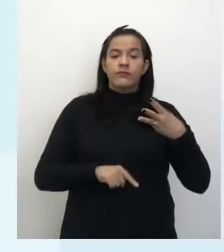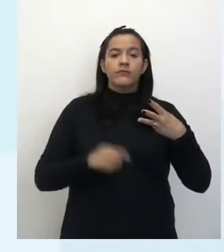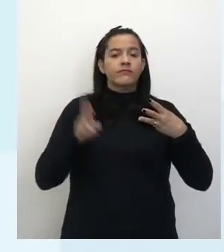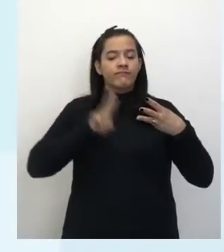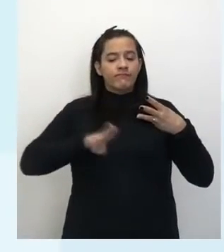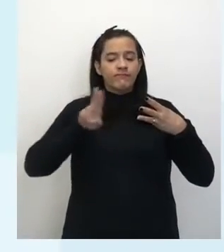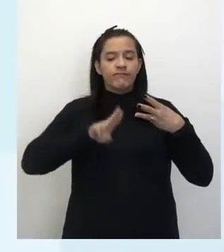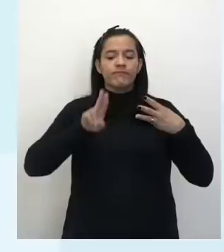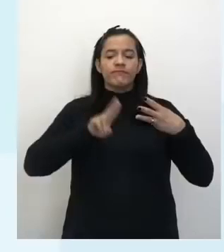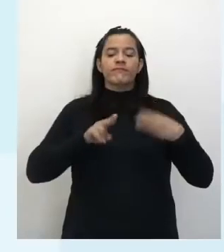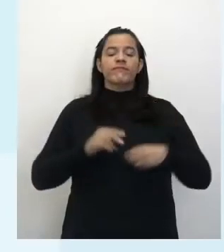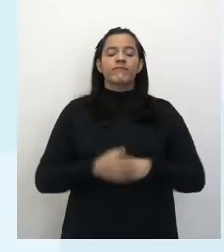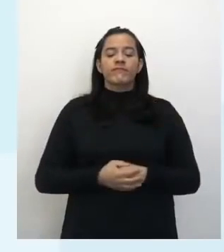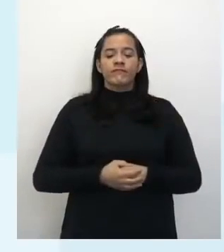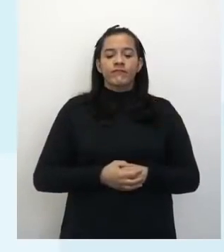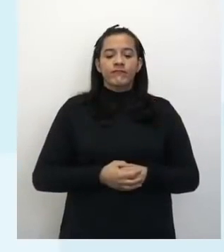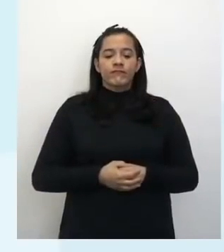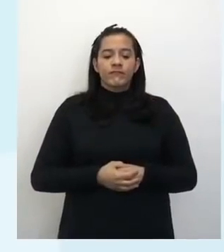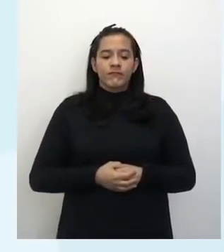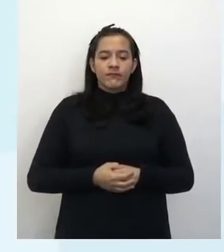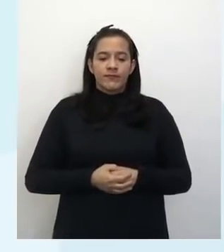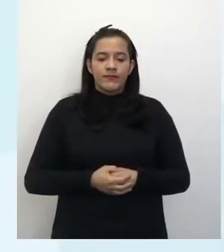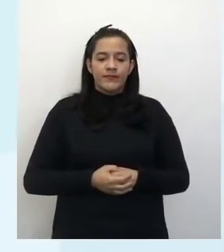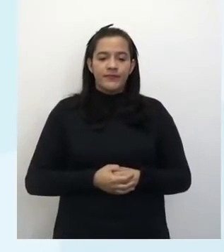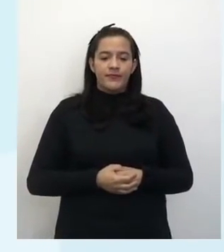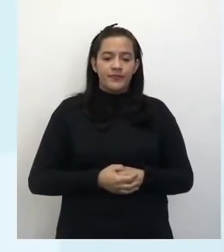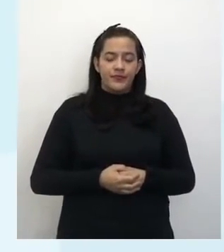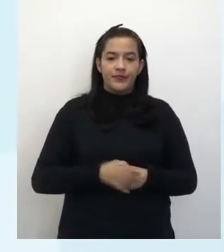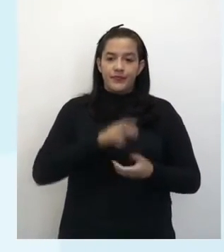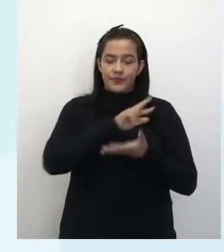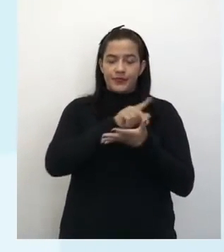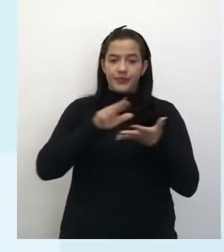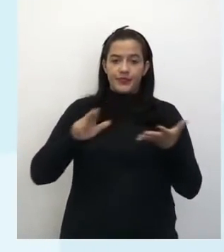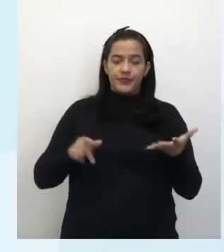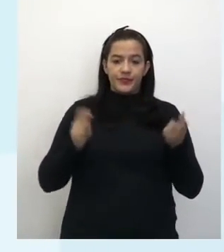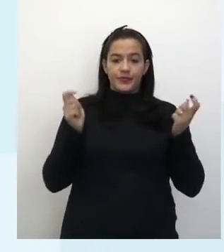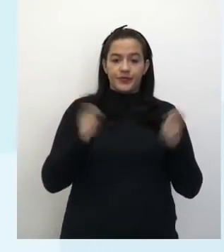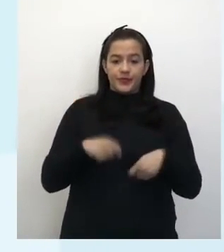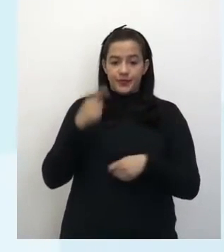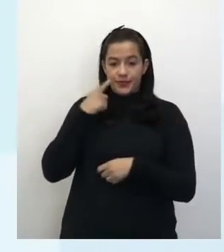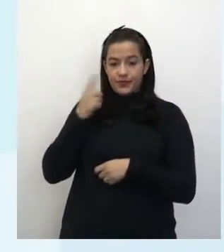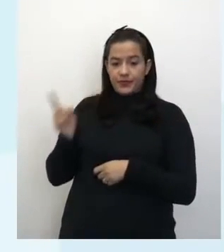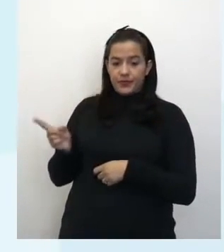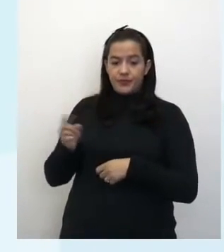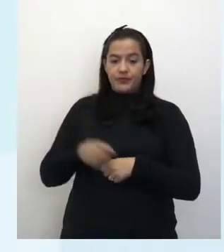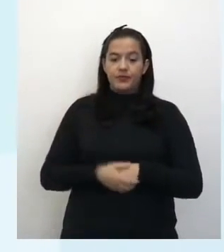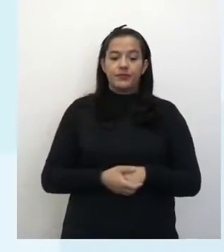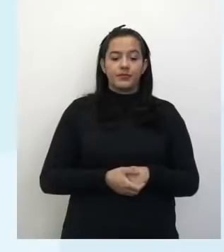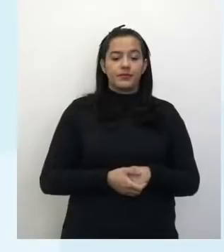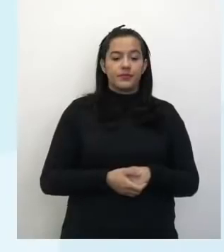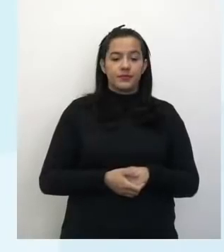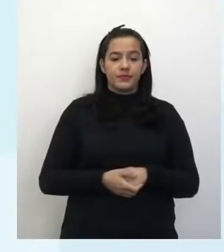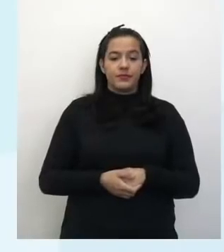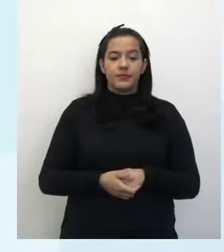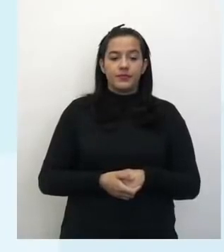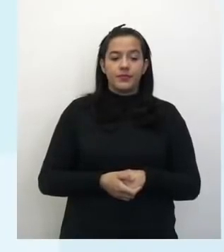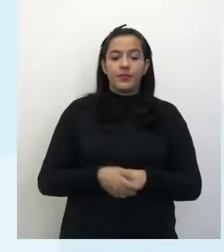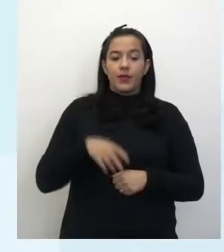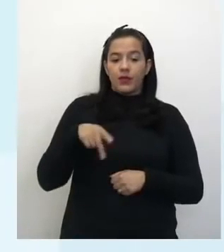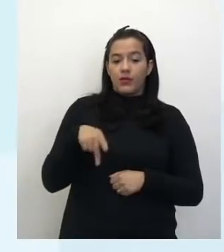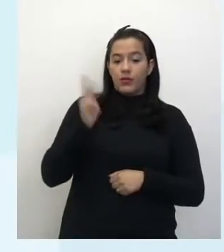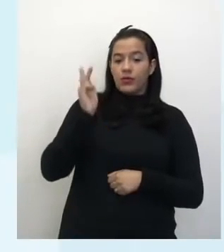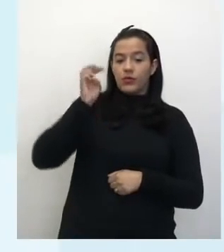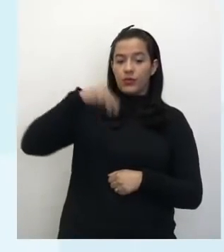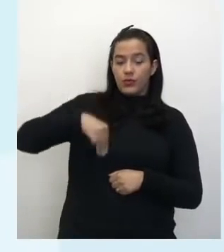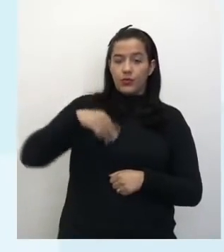Mais usual. Então, olha só, vou separar tudo bonitinho, todas elas, ó, que bonito, Jonas, você viu? Olha que legal, né? Então, ó, o quilômetro